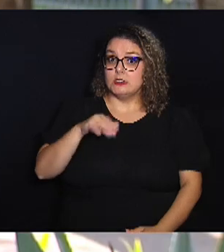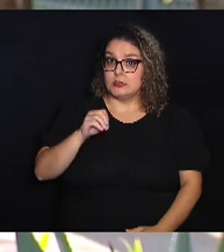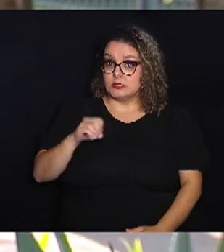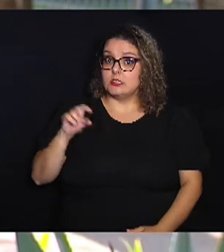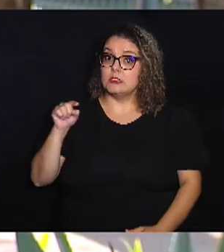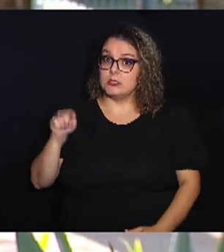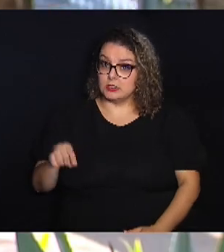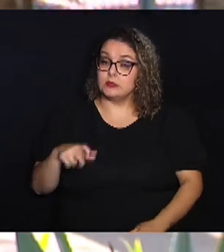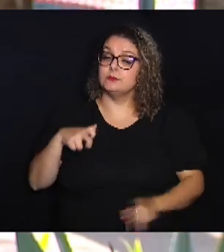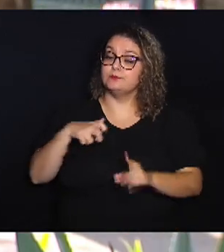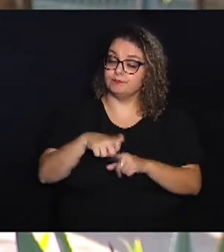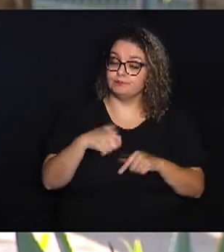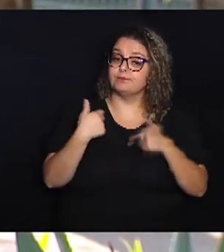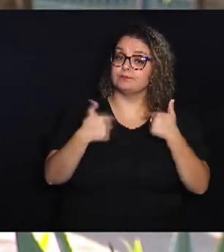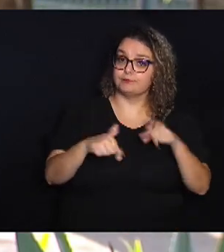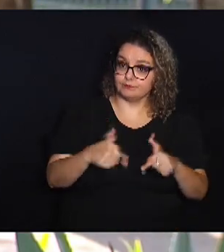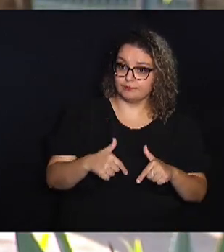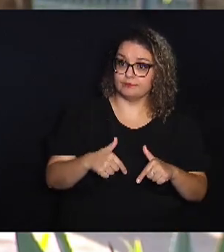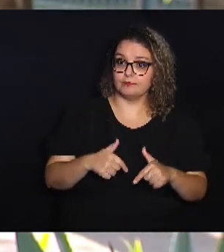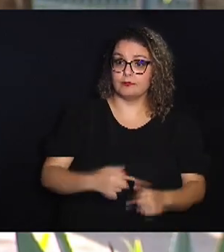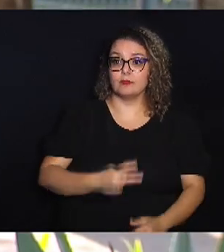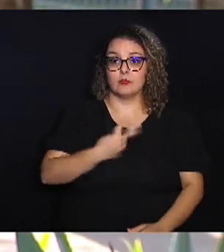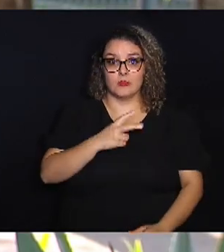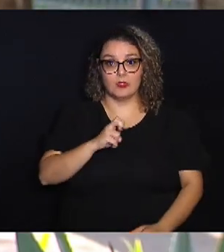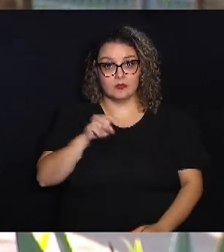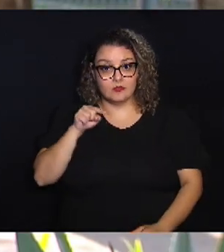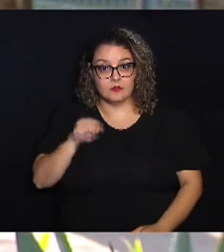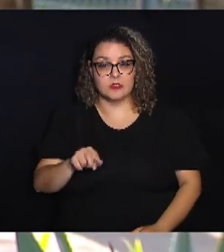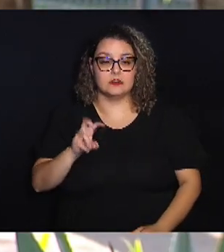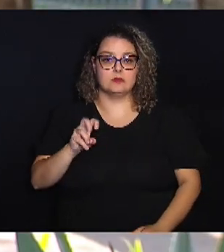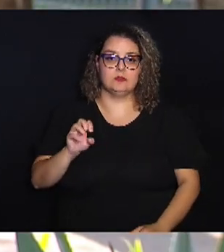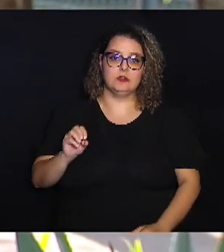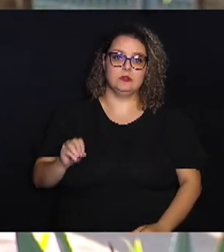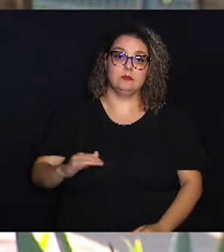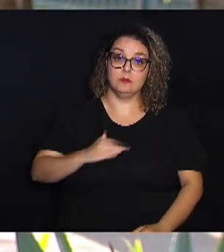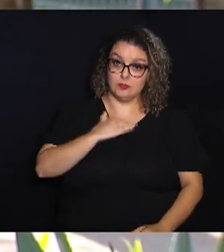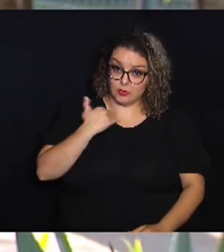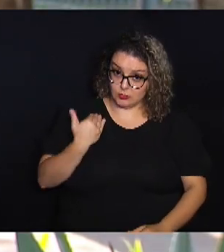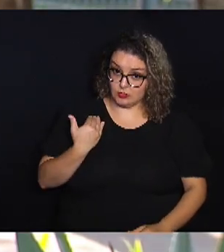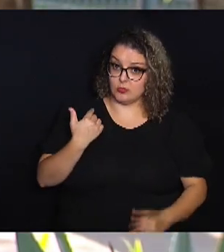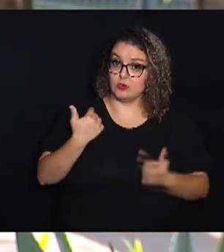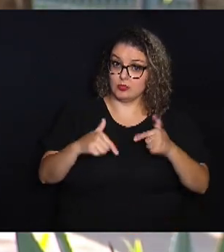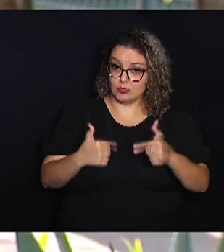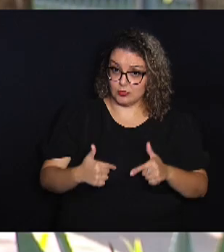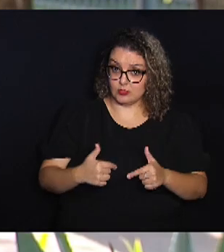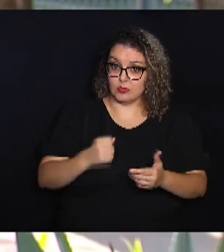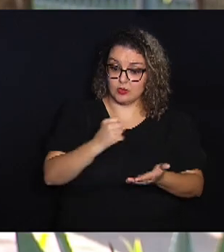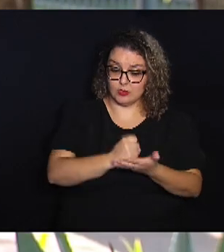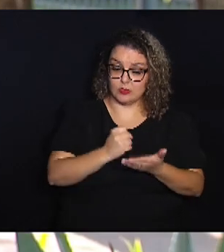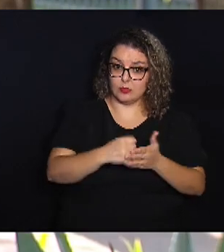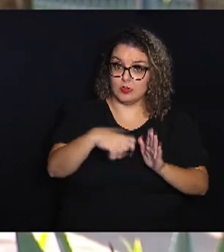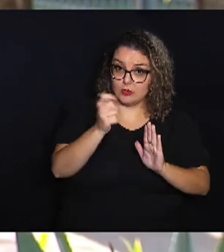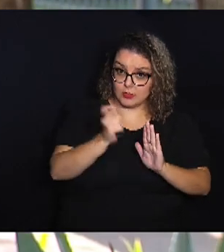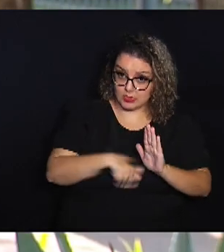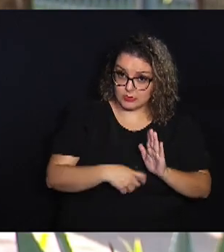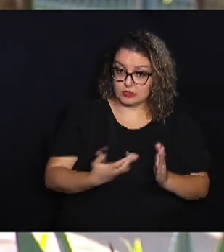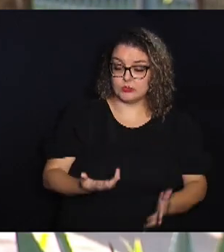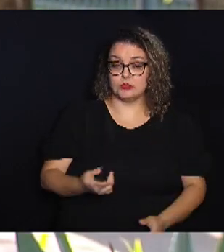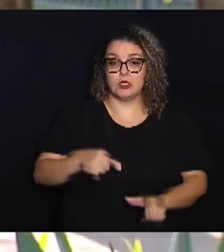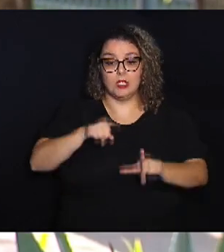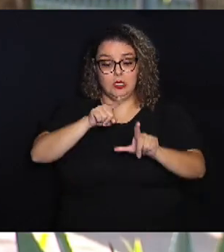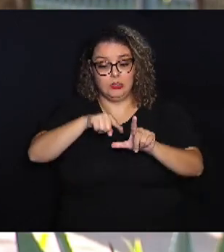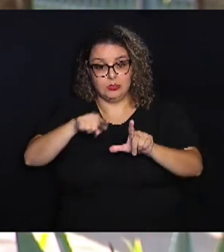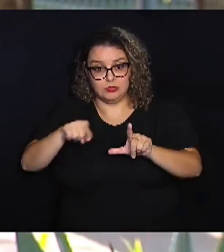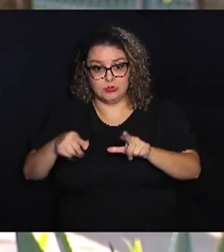6.700.000 acidentes de trabalho e 25.500 mortes no emprego com carteira assinada. As estatísticas